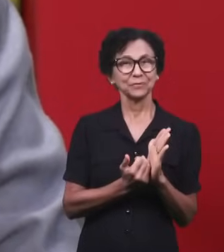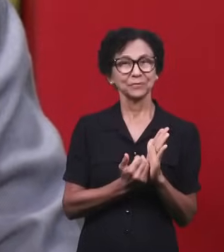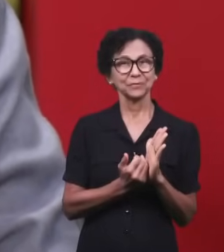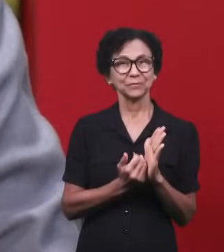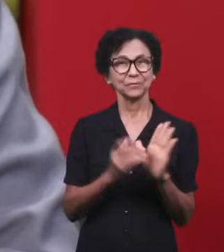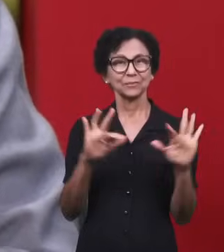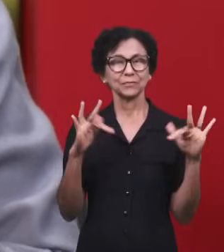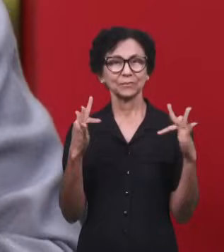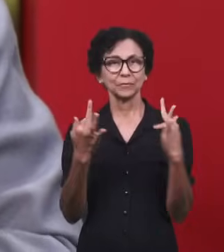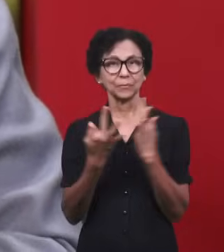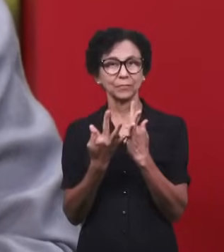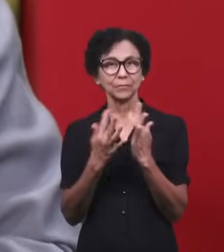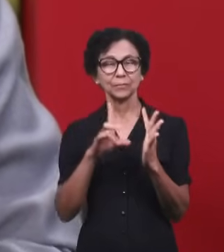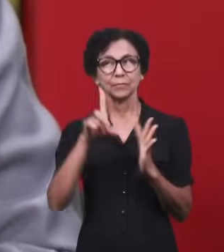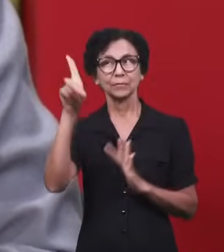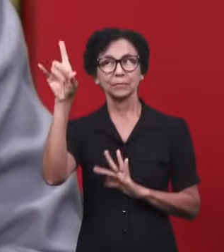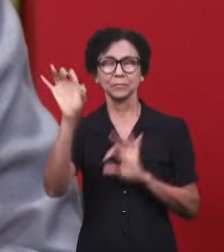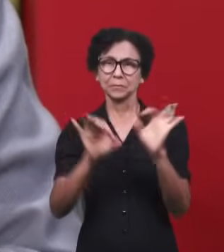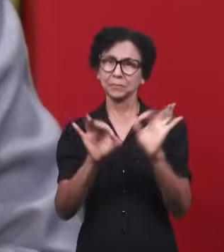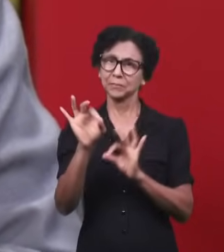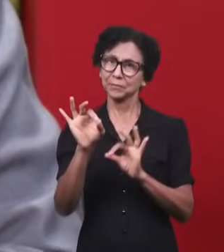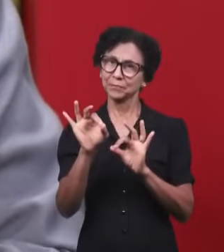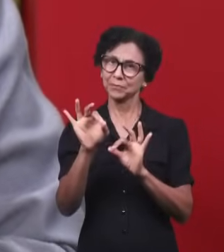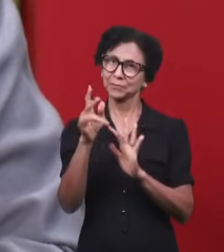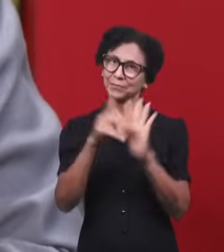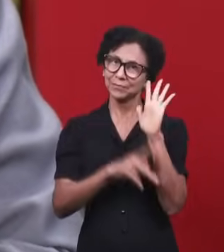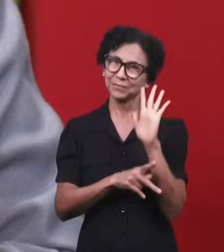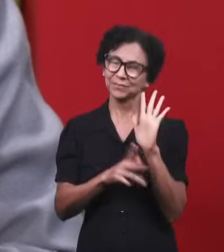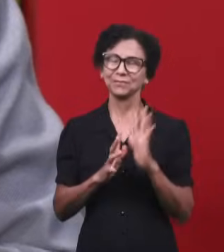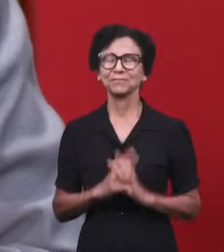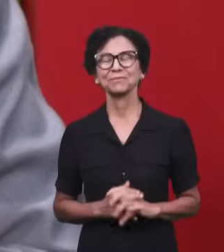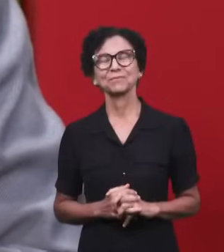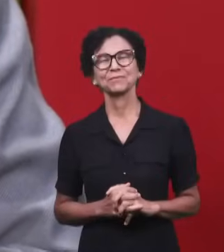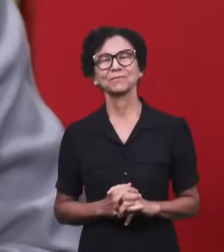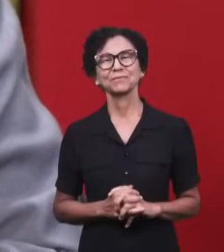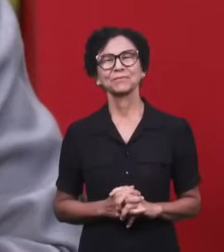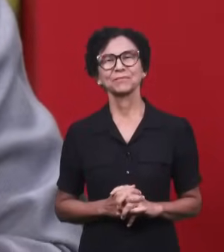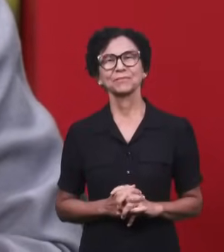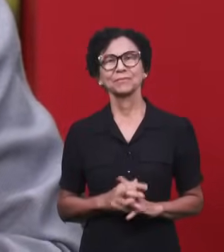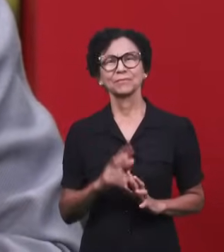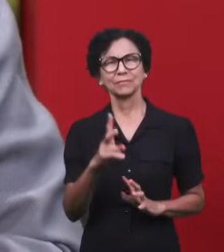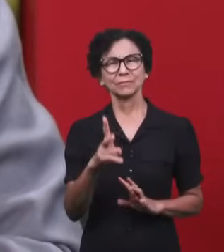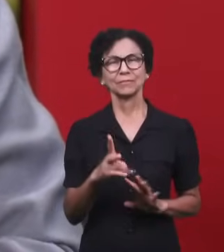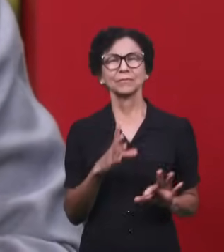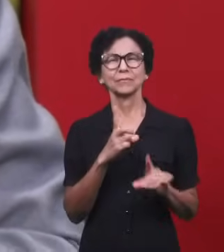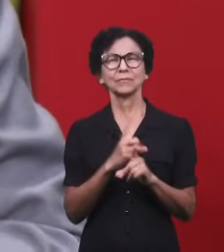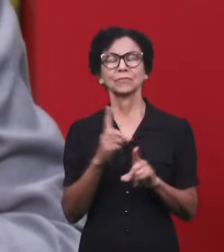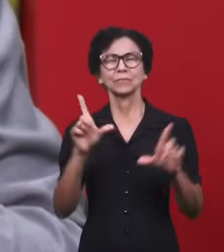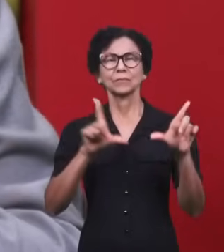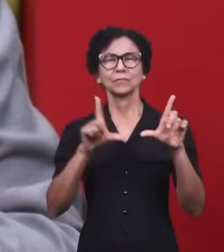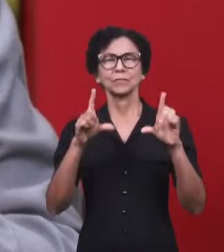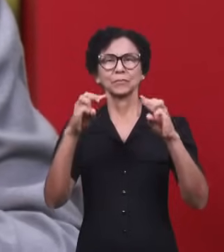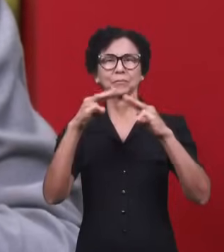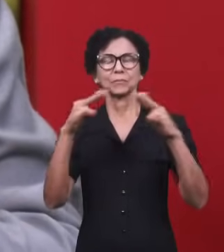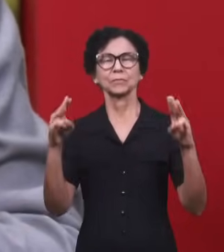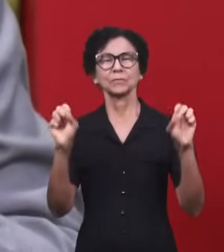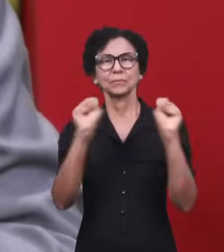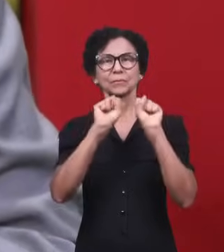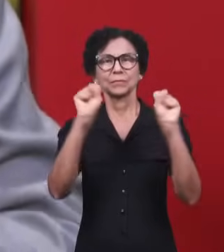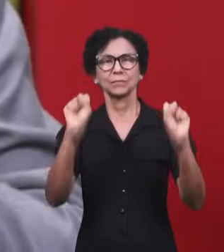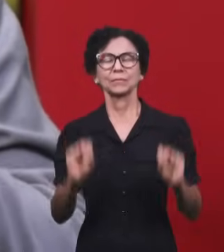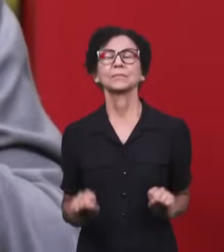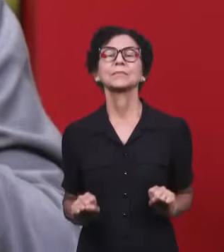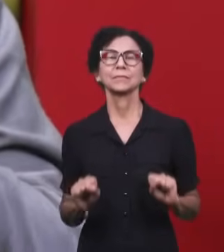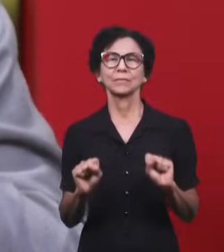projeto de Deus. Toda sexta-feira a gente tem um encontro aqui pela Rádio Manaim, TV Manaim, pelo sistema de transmissão